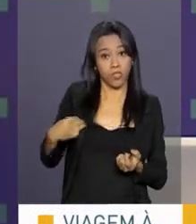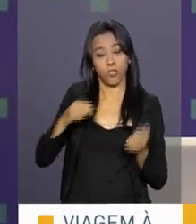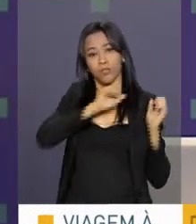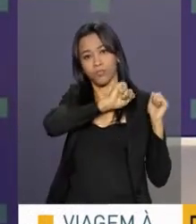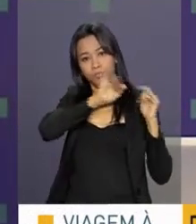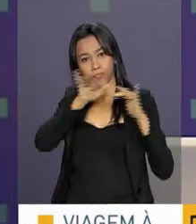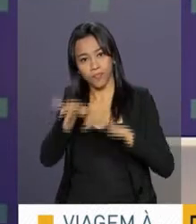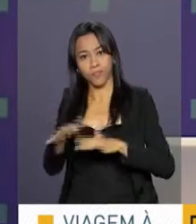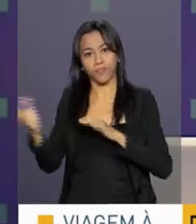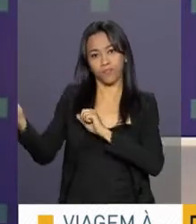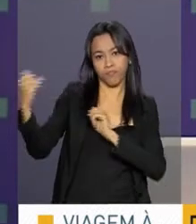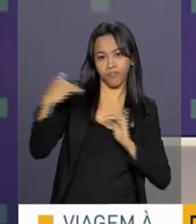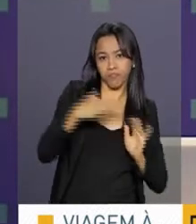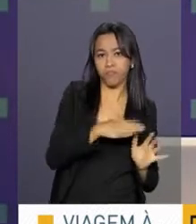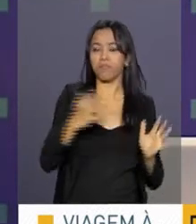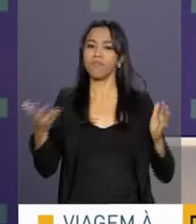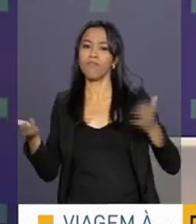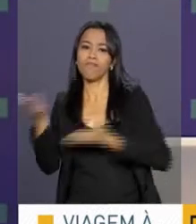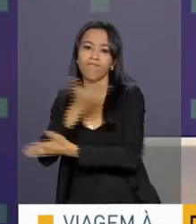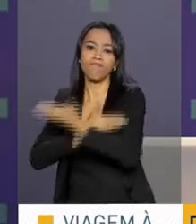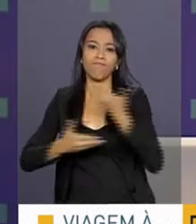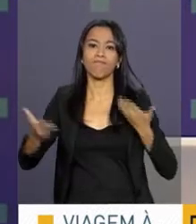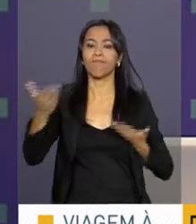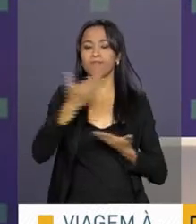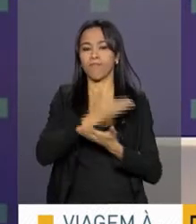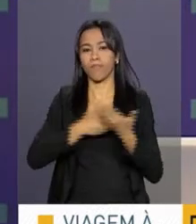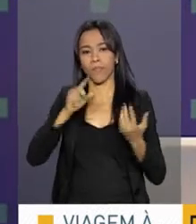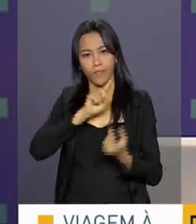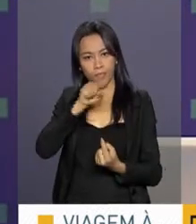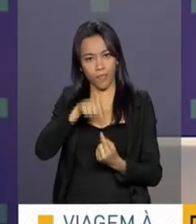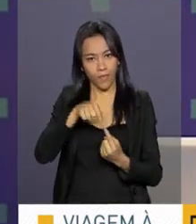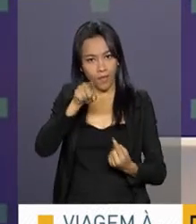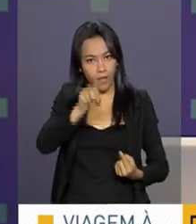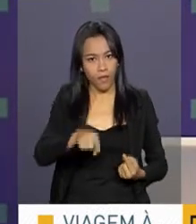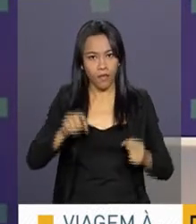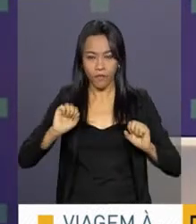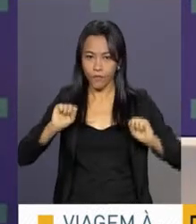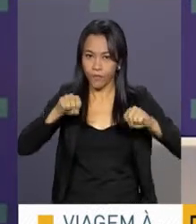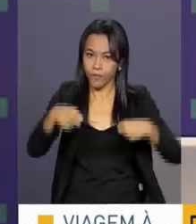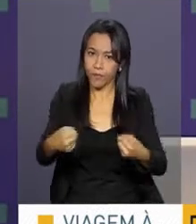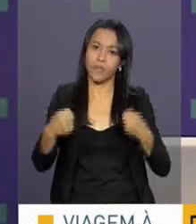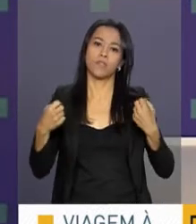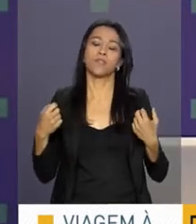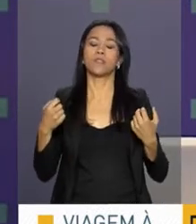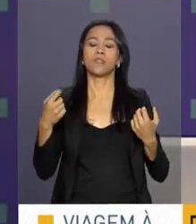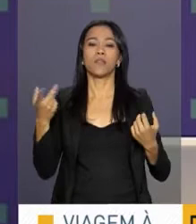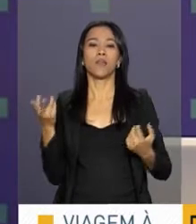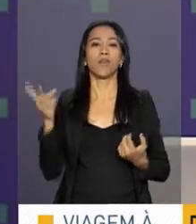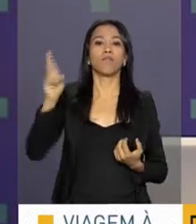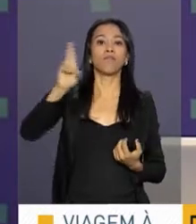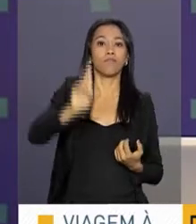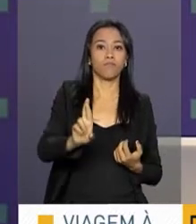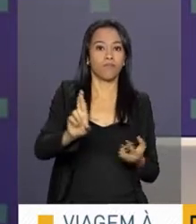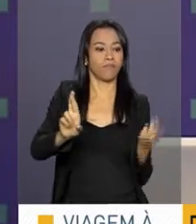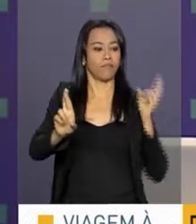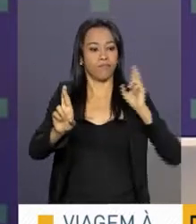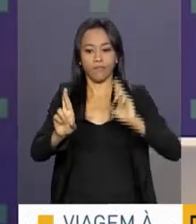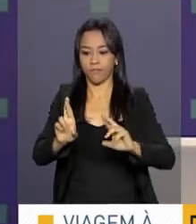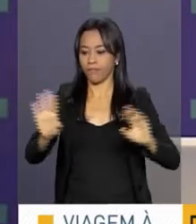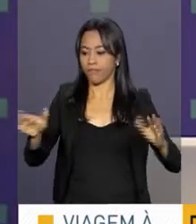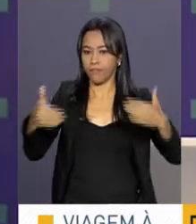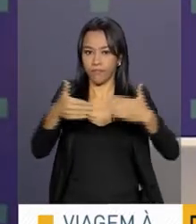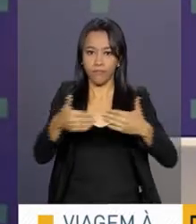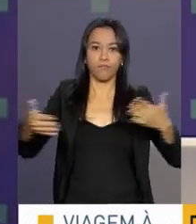visitas mútuas na tentativa de demonstrar e fortalecer a representatividade que essa relação